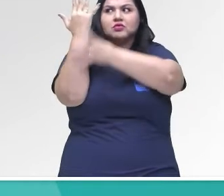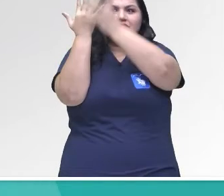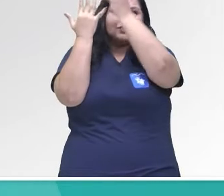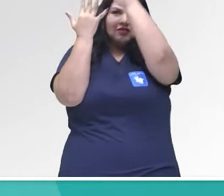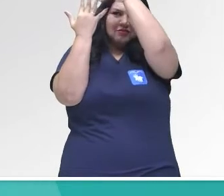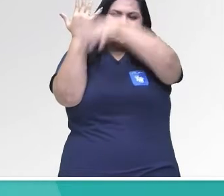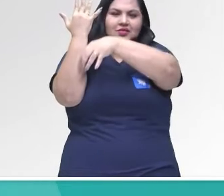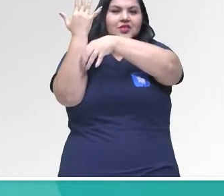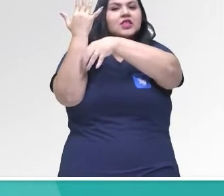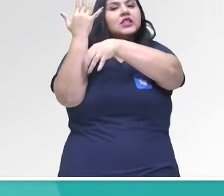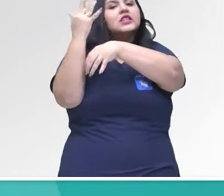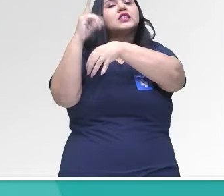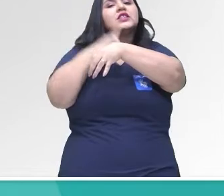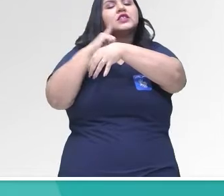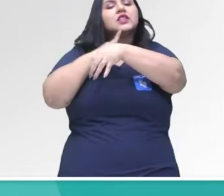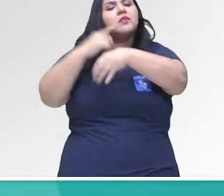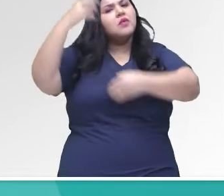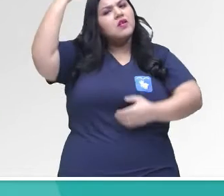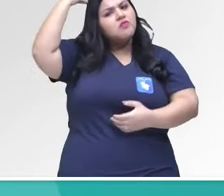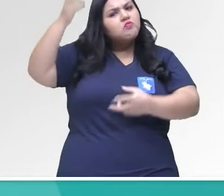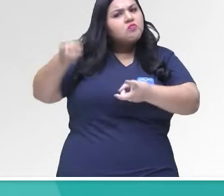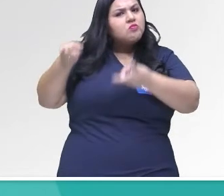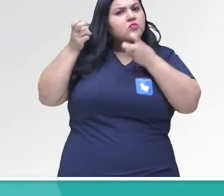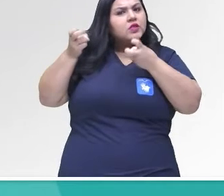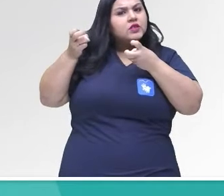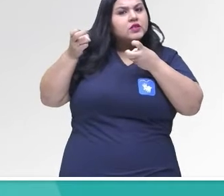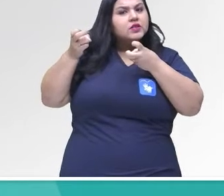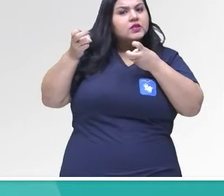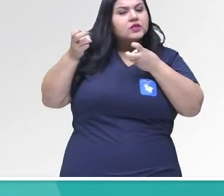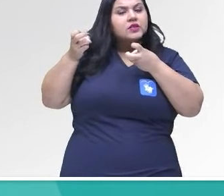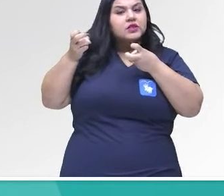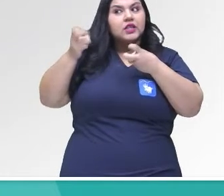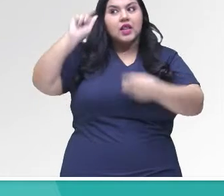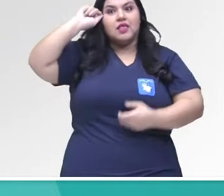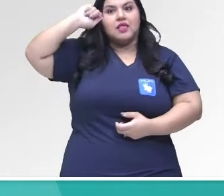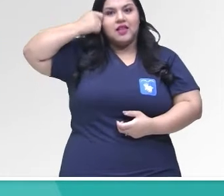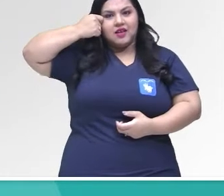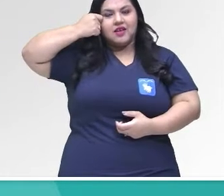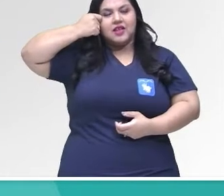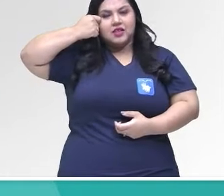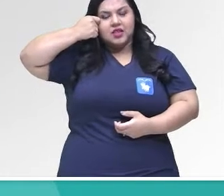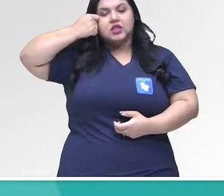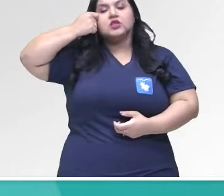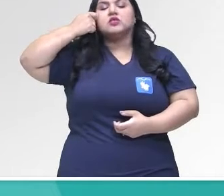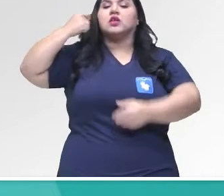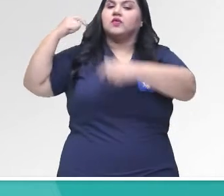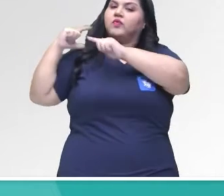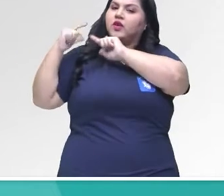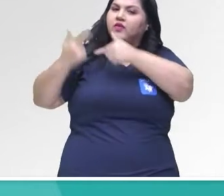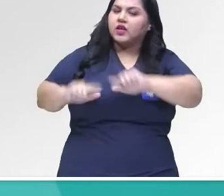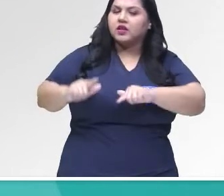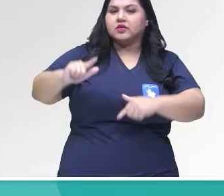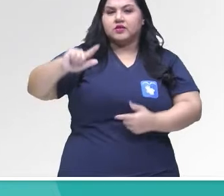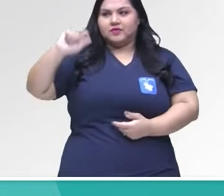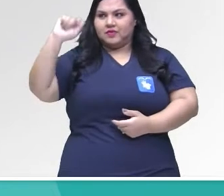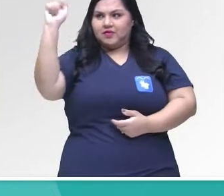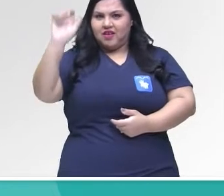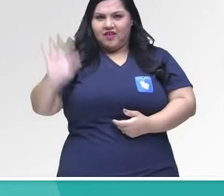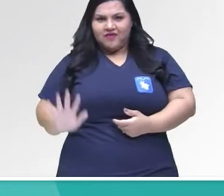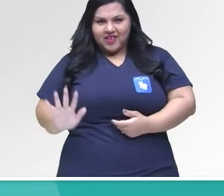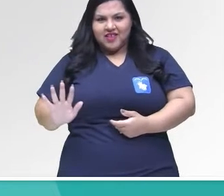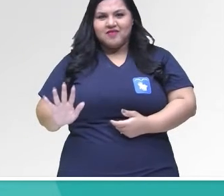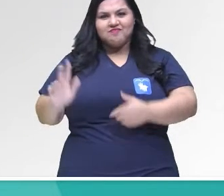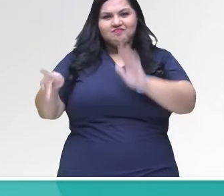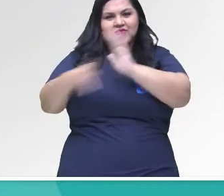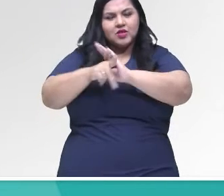ela traz uma rainha. Se vocês perceberem, a rainha é uma rainha negra, uma descendente africana, tá